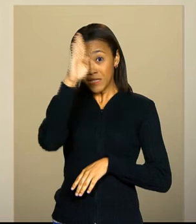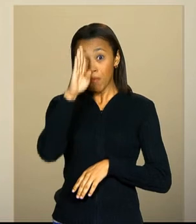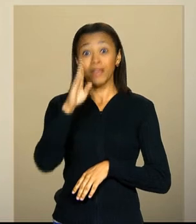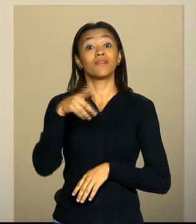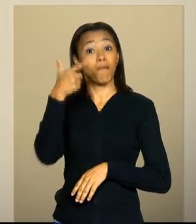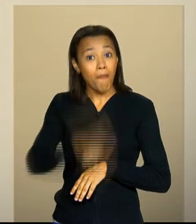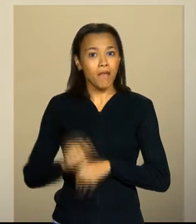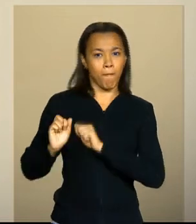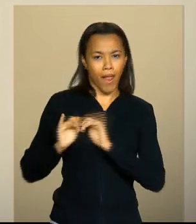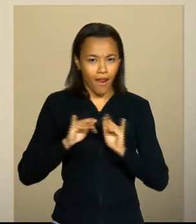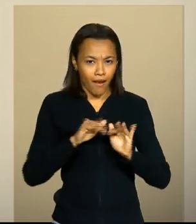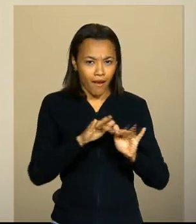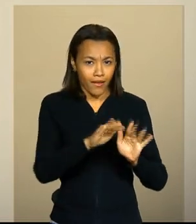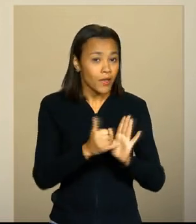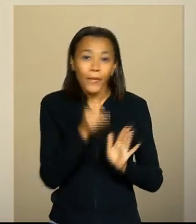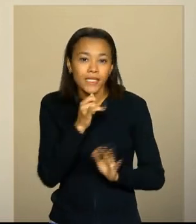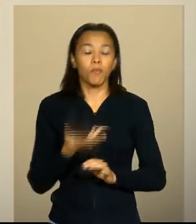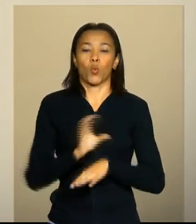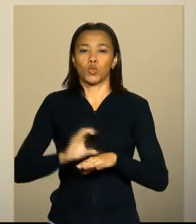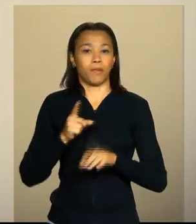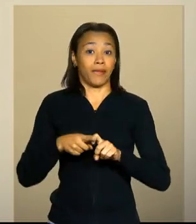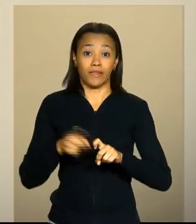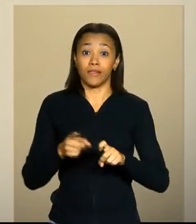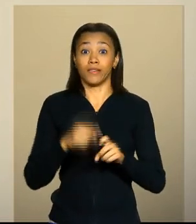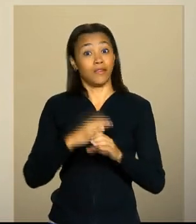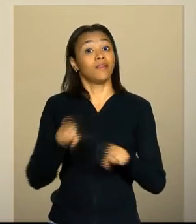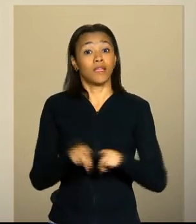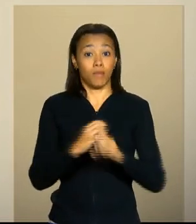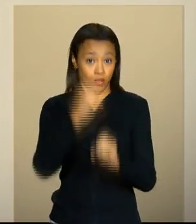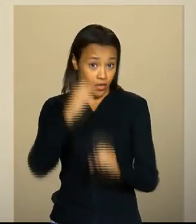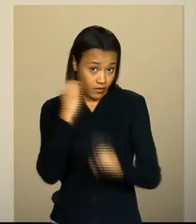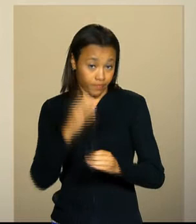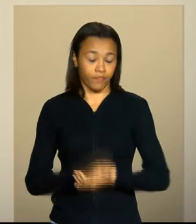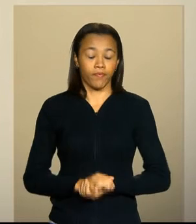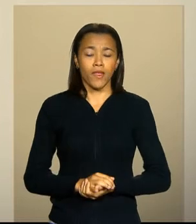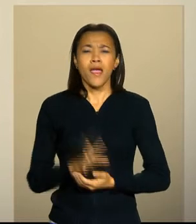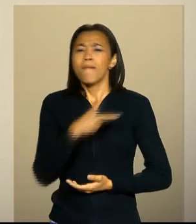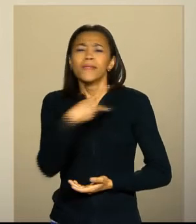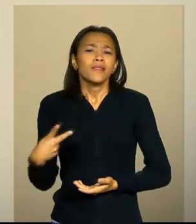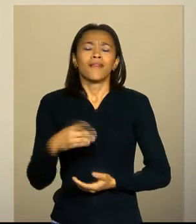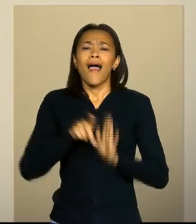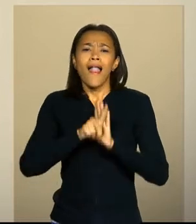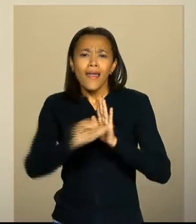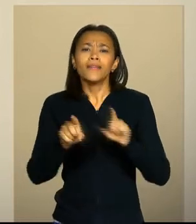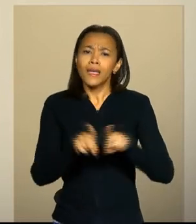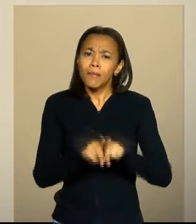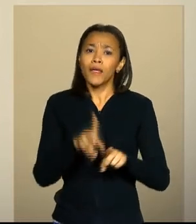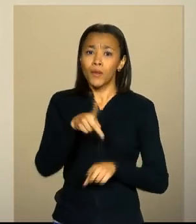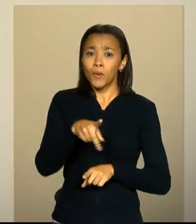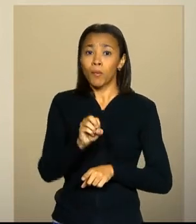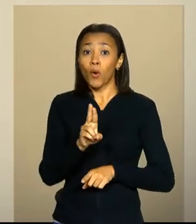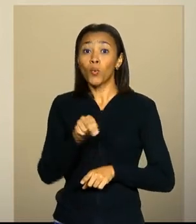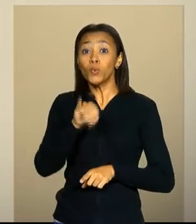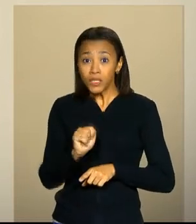aqueles mais procurados como medicina engenharia por exemplo apresenta além da lei de cotas do ProUni também